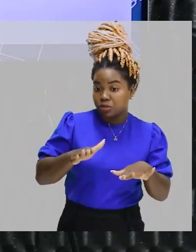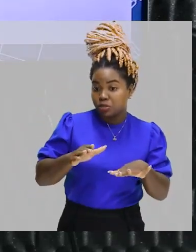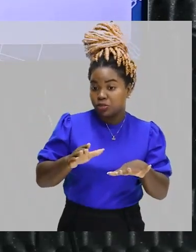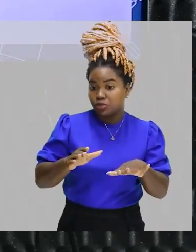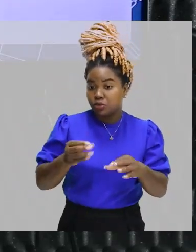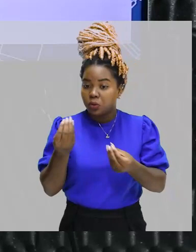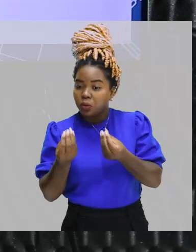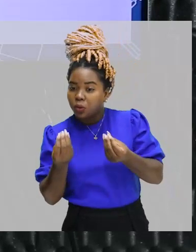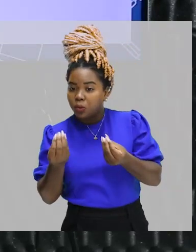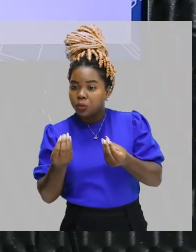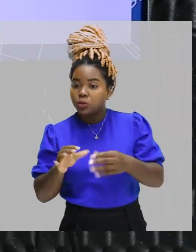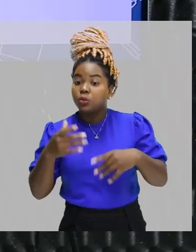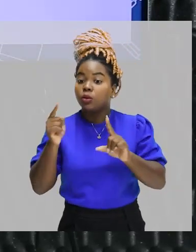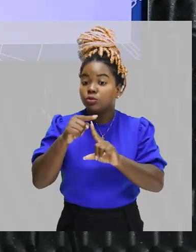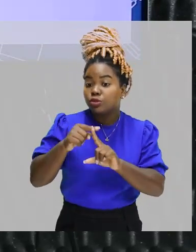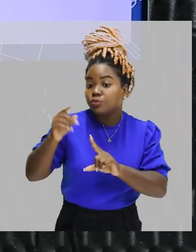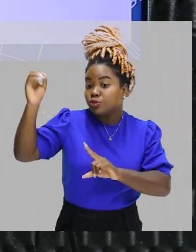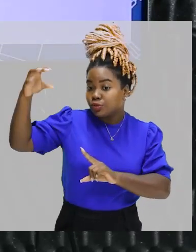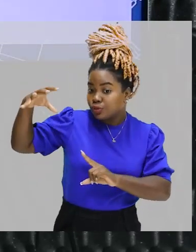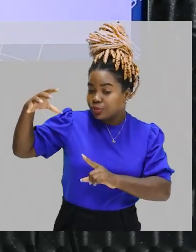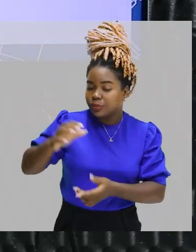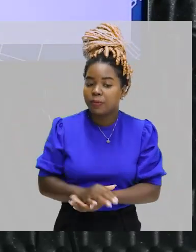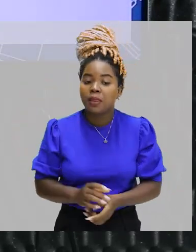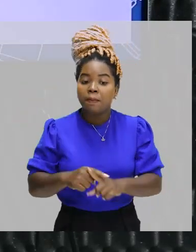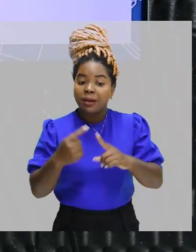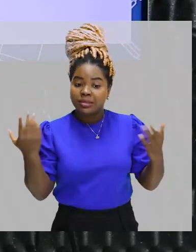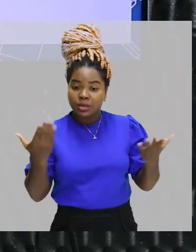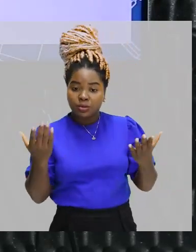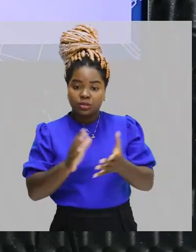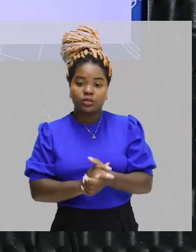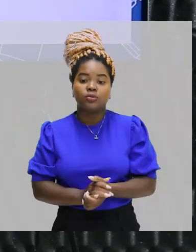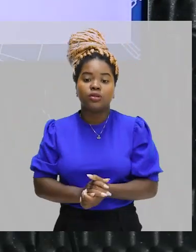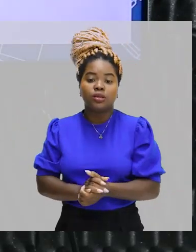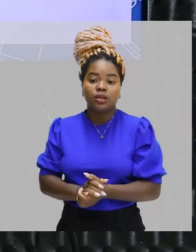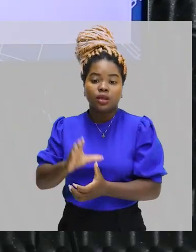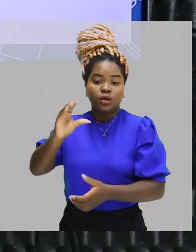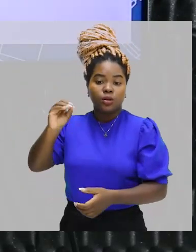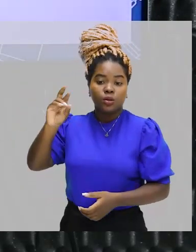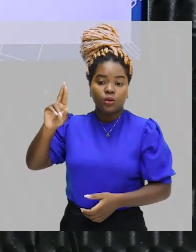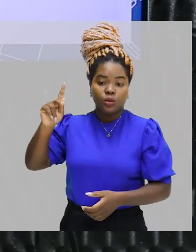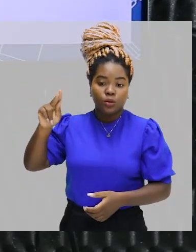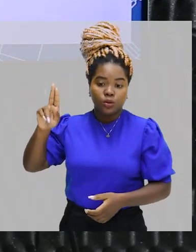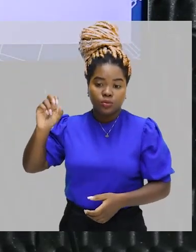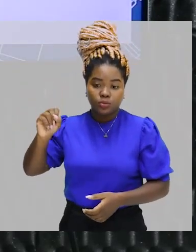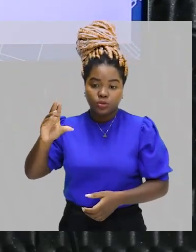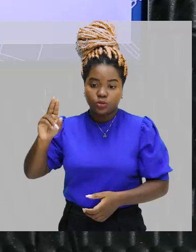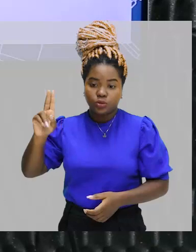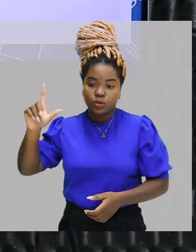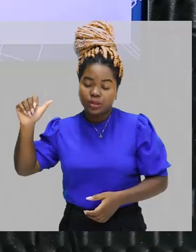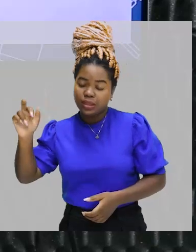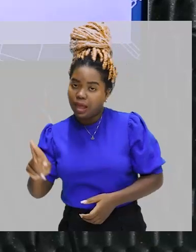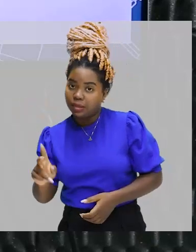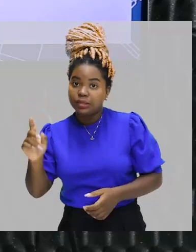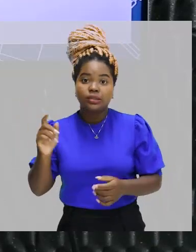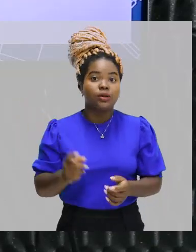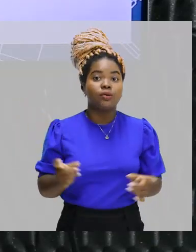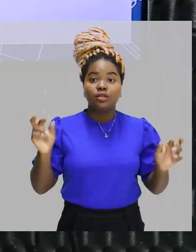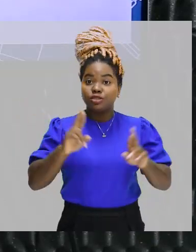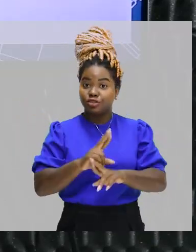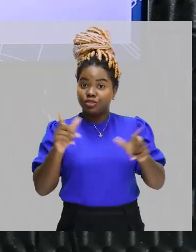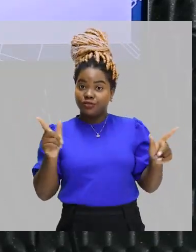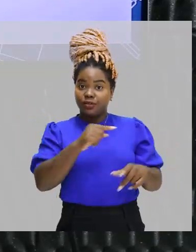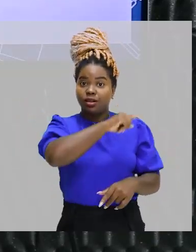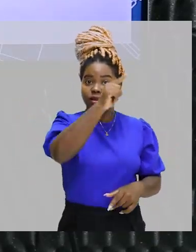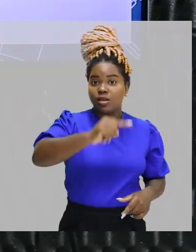nós estamos falando do modelo corpuscular, tá certo? E não do modelo ondulatório, certo? Então vamos ver aqui